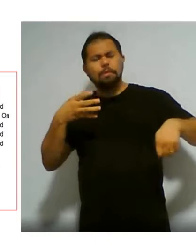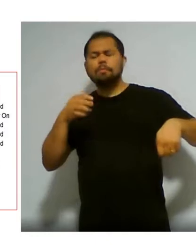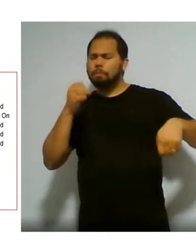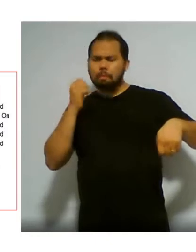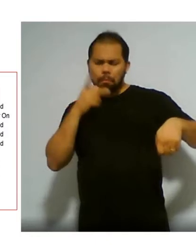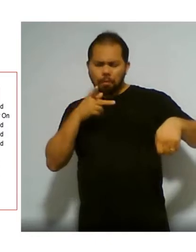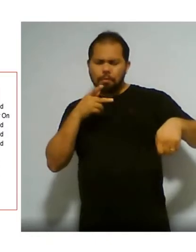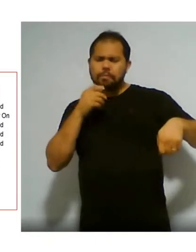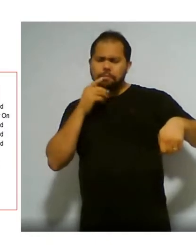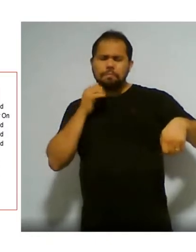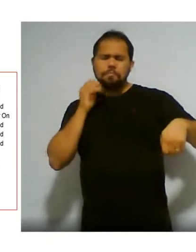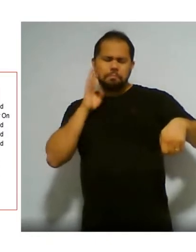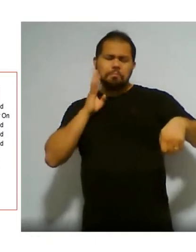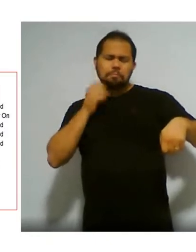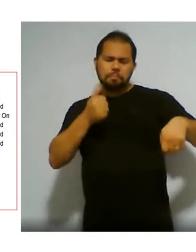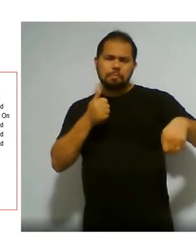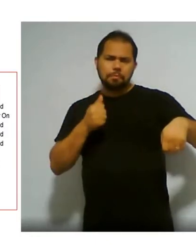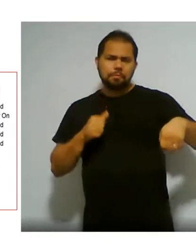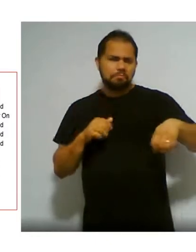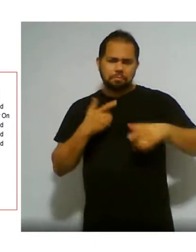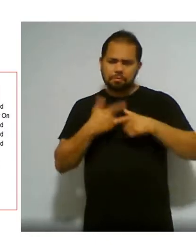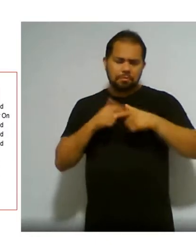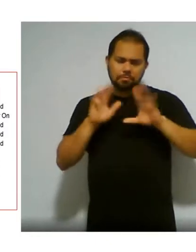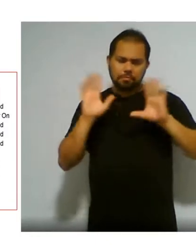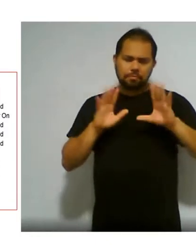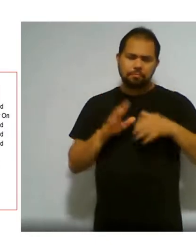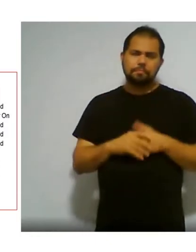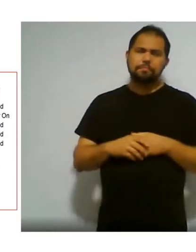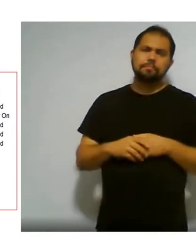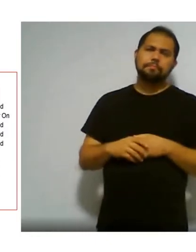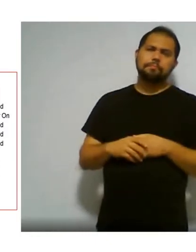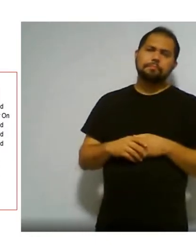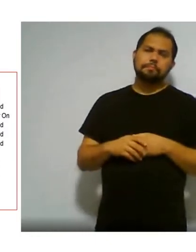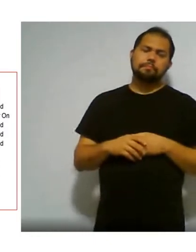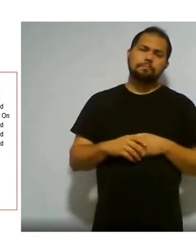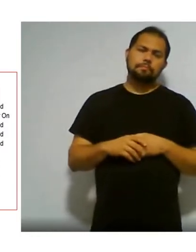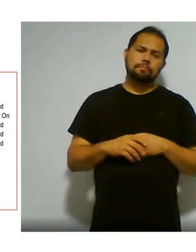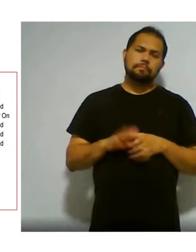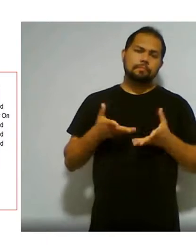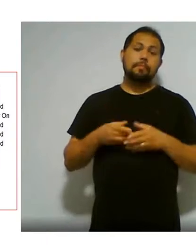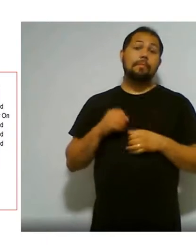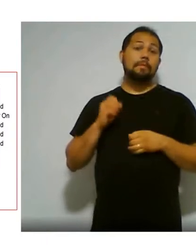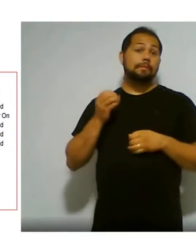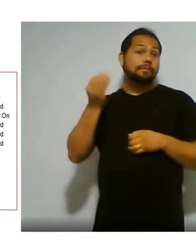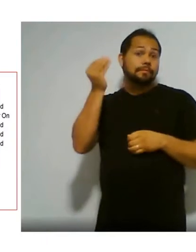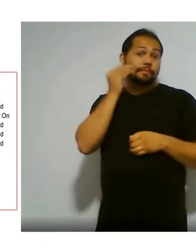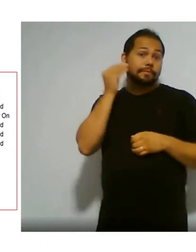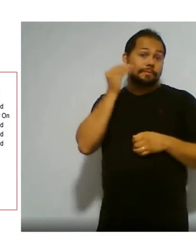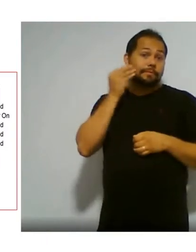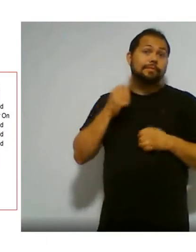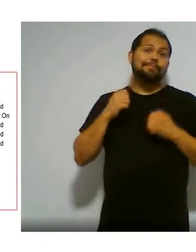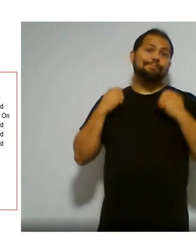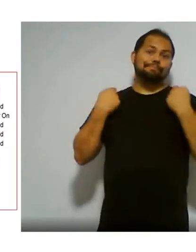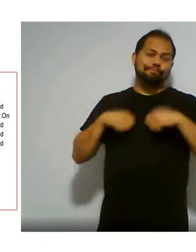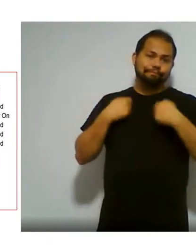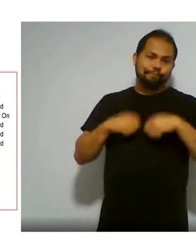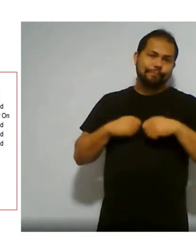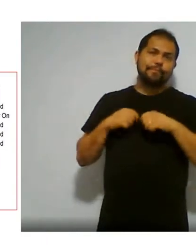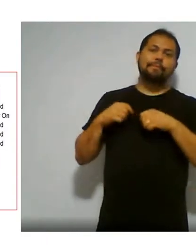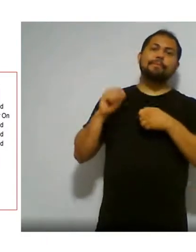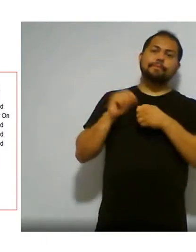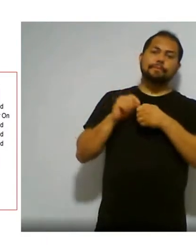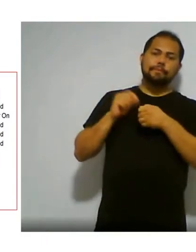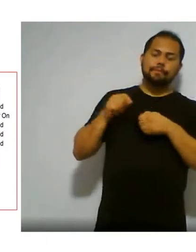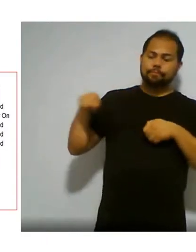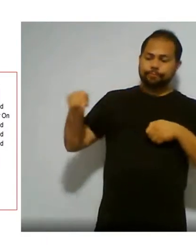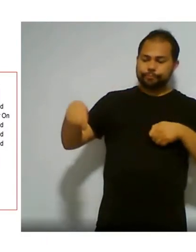errozinho aí, mas não tem nenhum problema não. Então esse tipo de teste eu posso fazer em cada um dos locais de